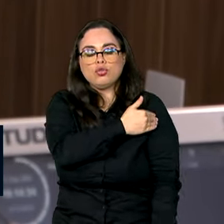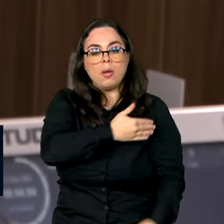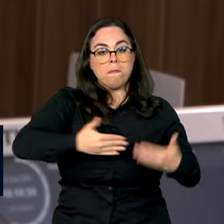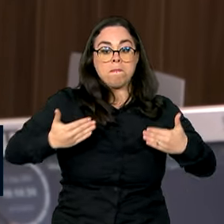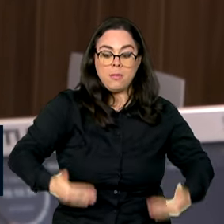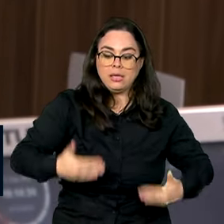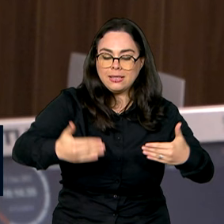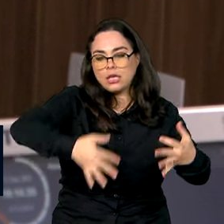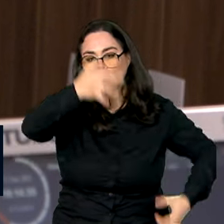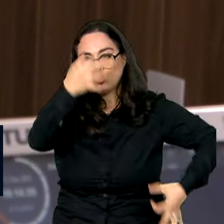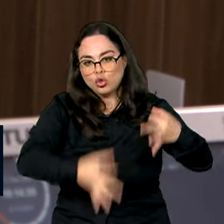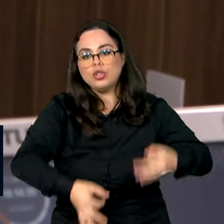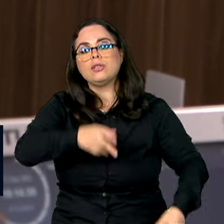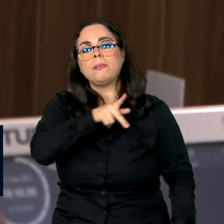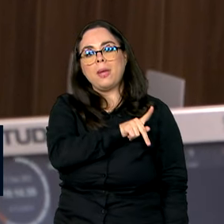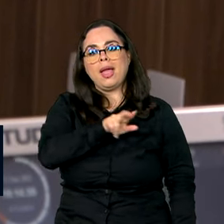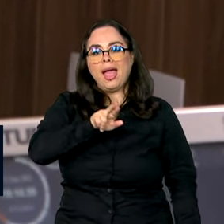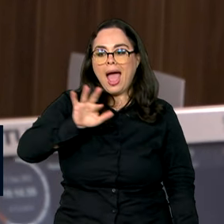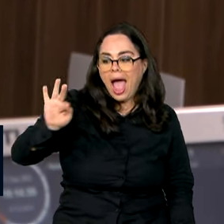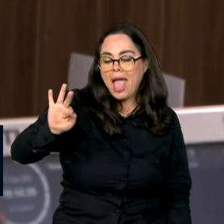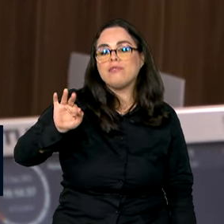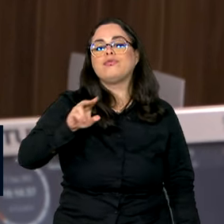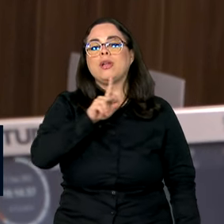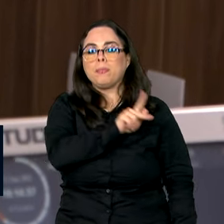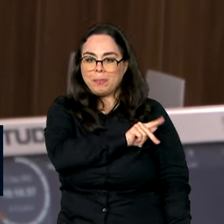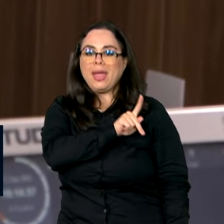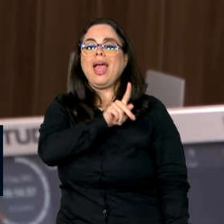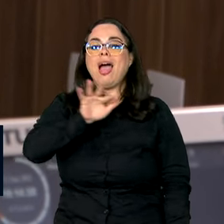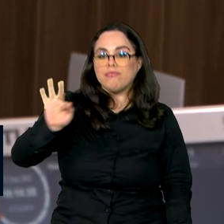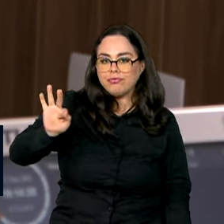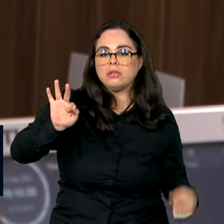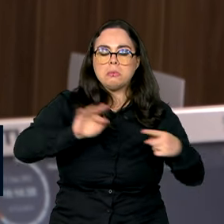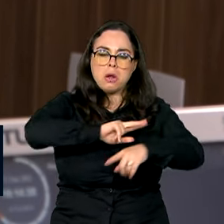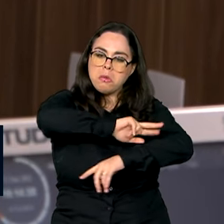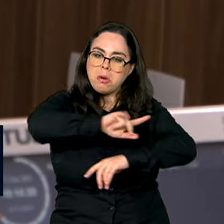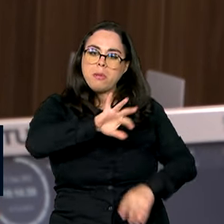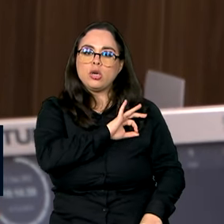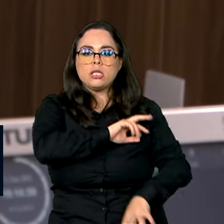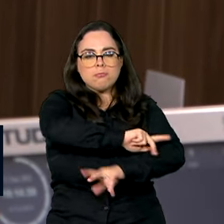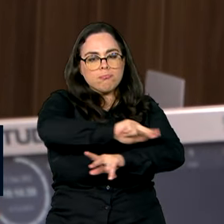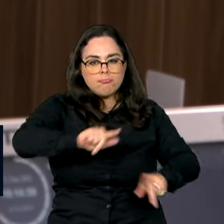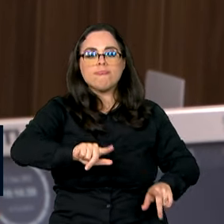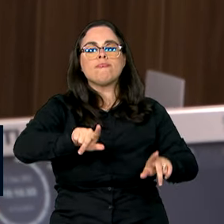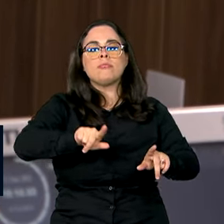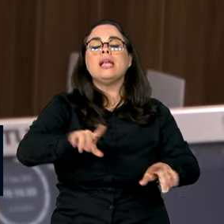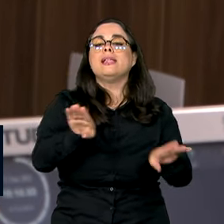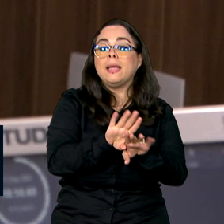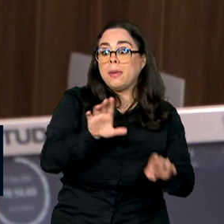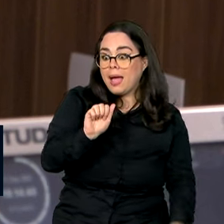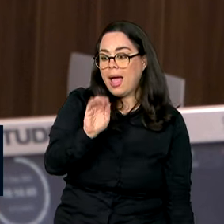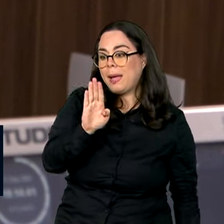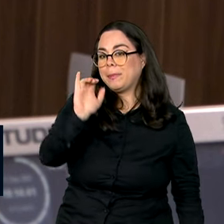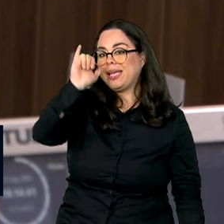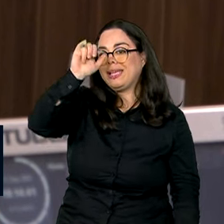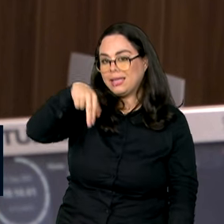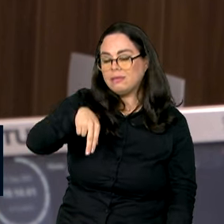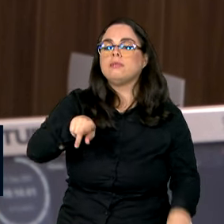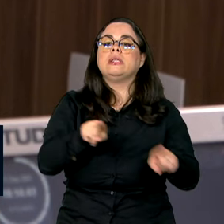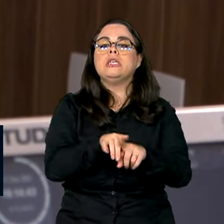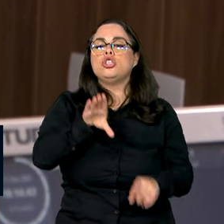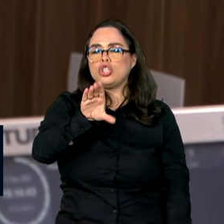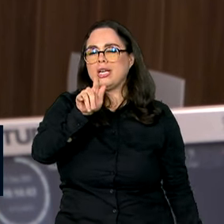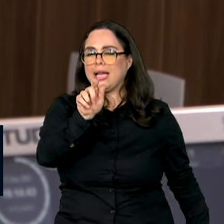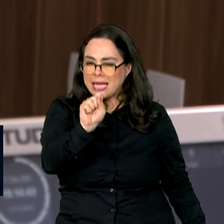Polícia Rodoviária, a Polícia Federal. Nós temos a ABIN, GSI, todas que